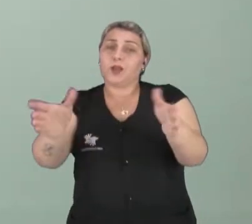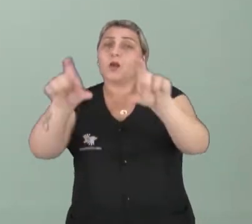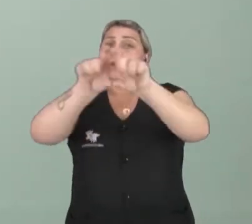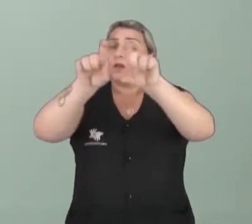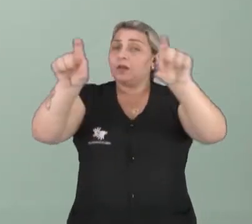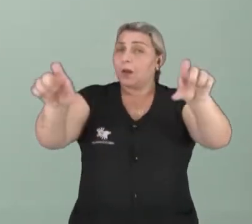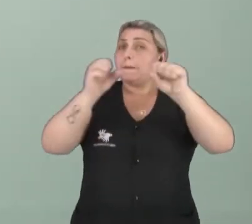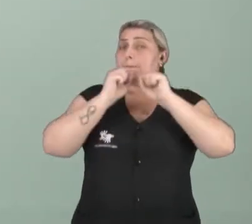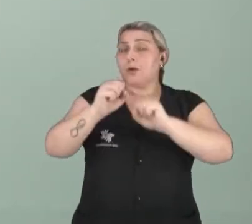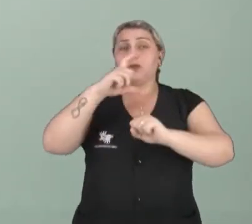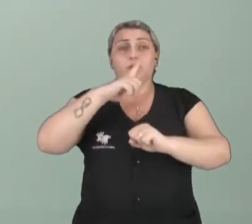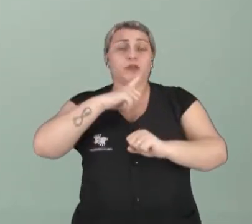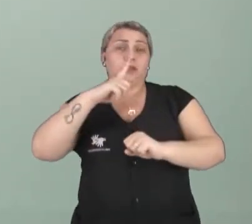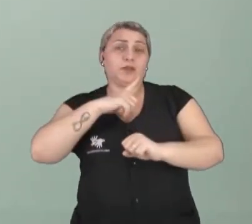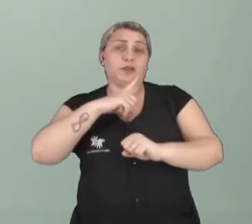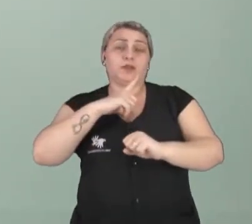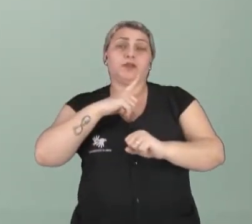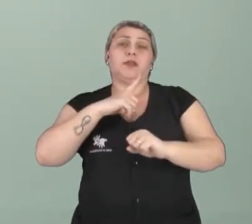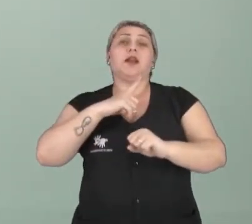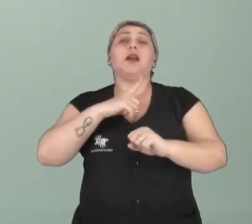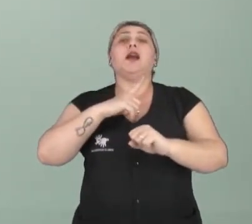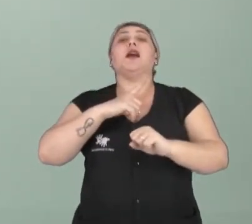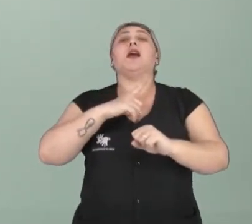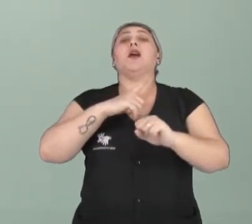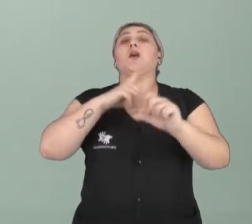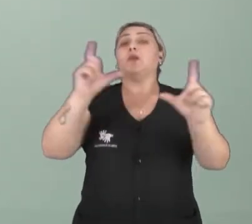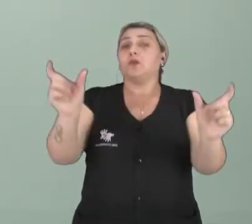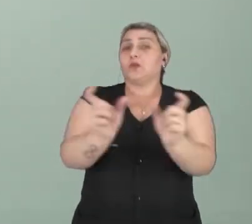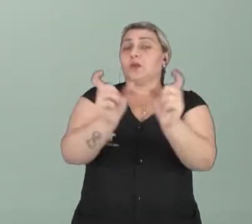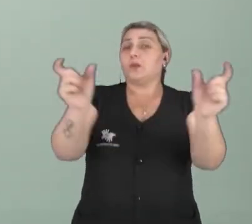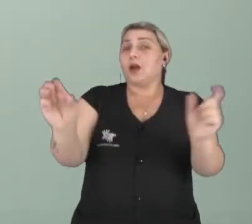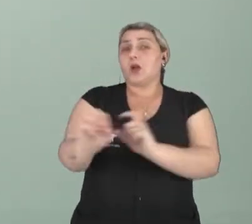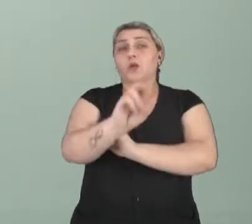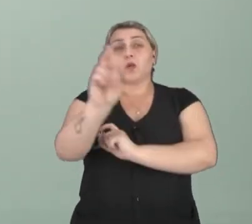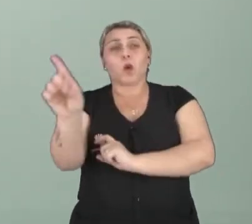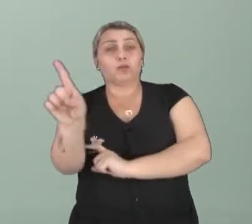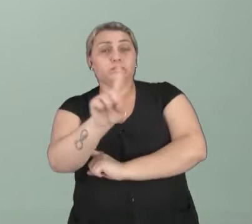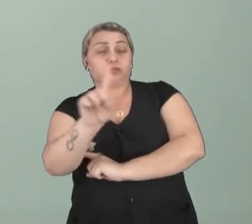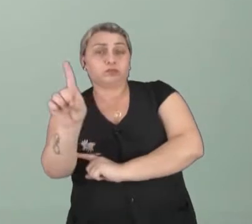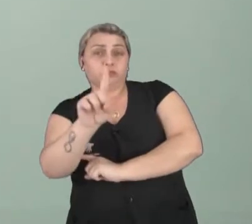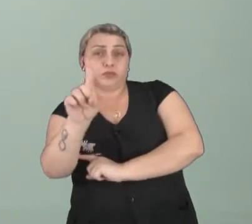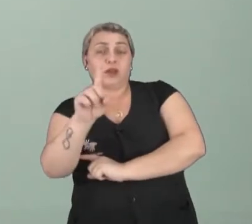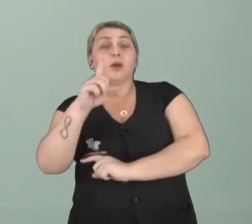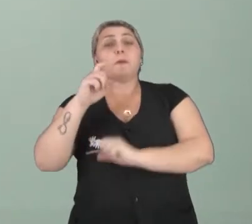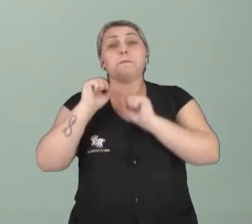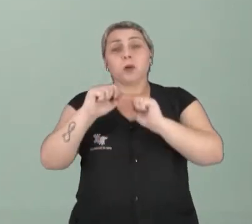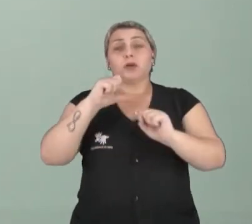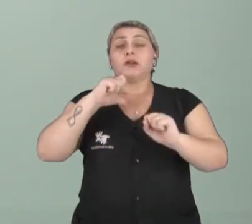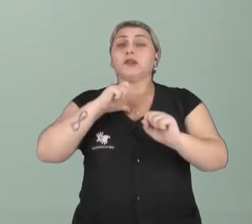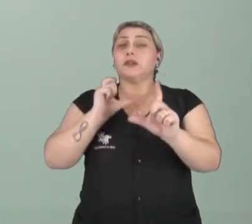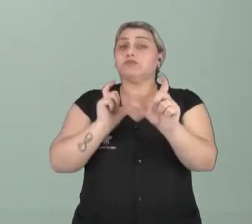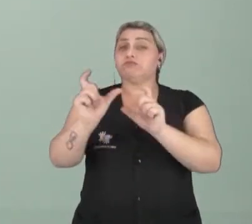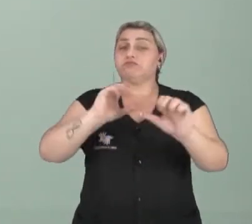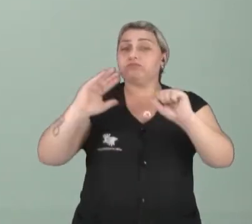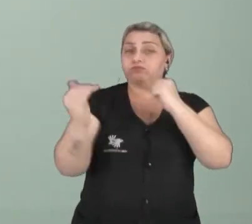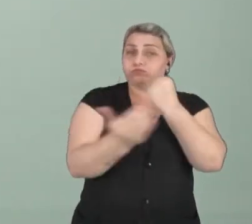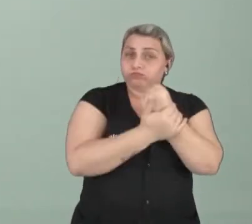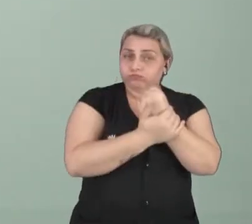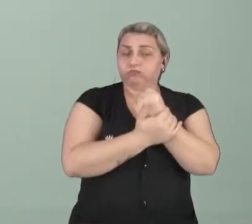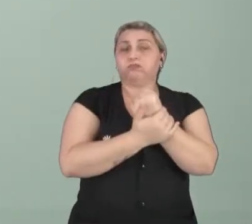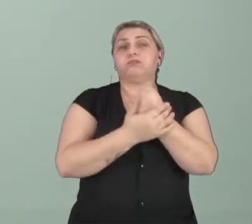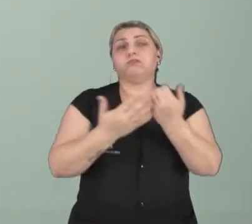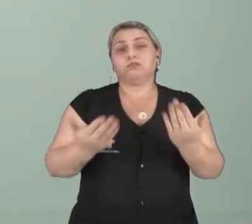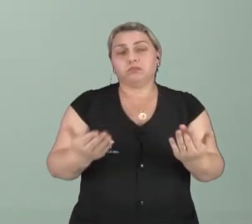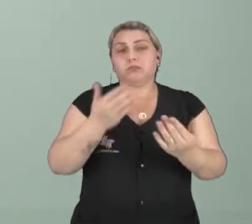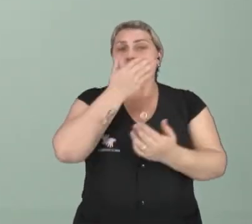oração ela pode ter sentido completo ou não, né? Geralmente as orações que não têm esse sentido